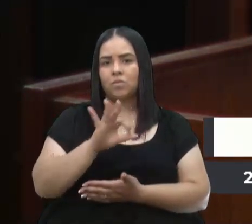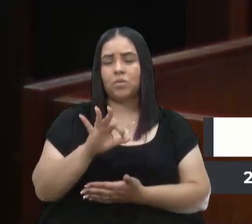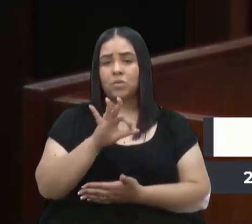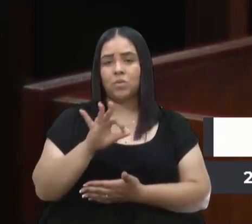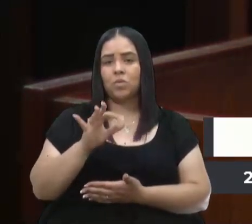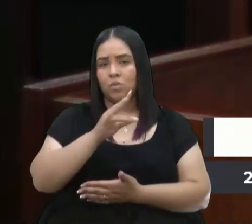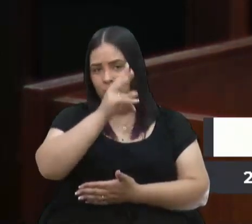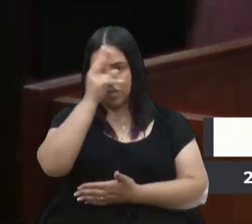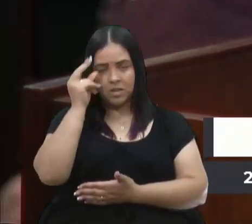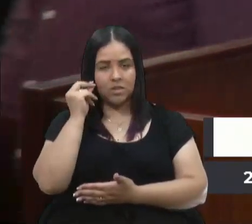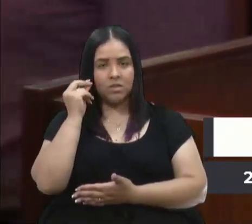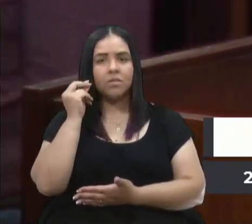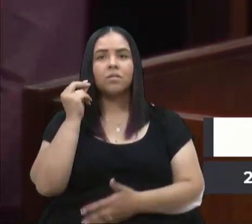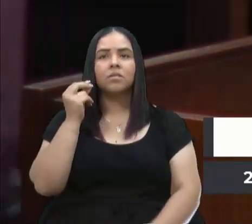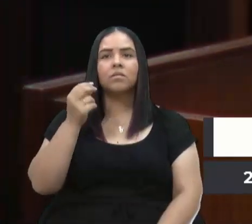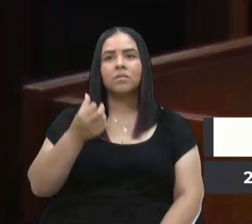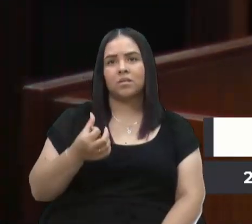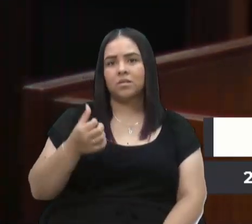o município